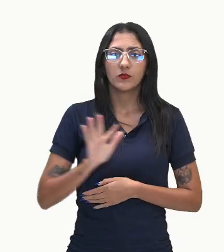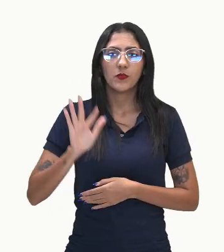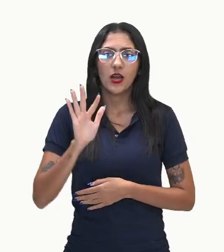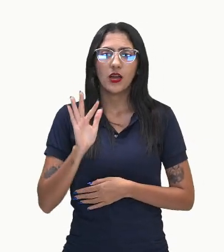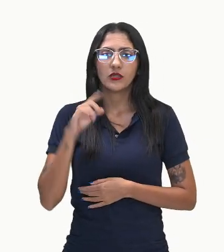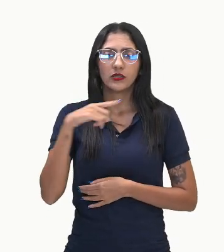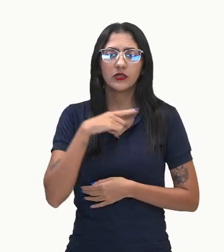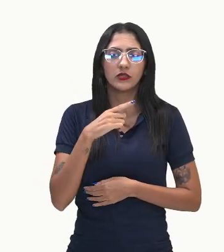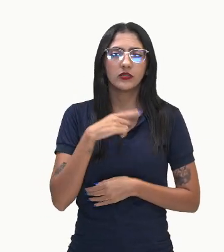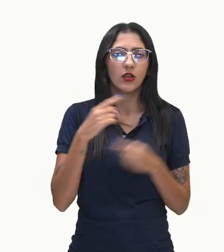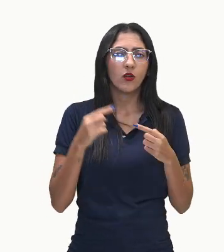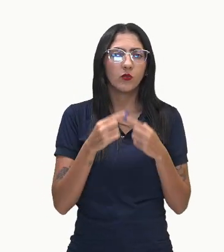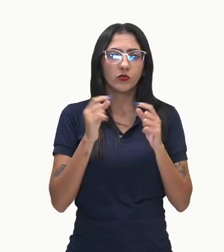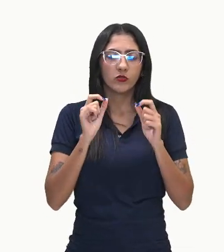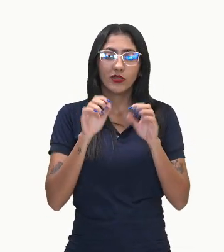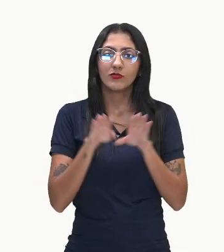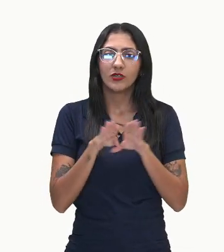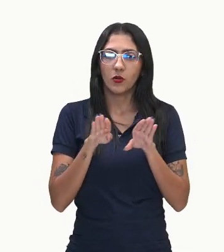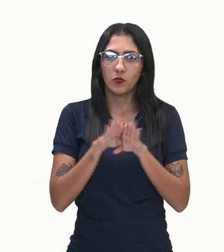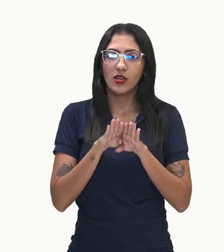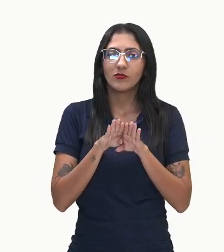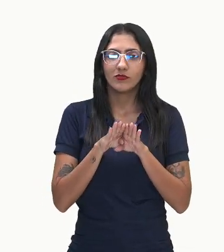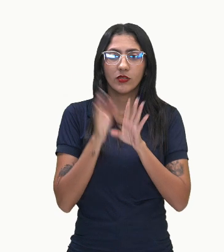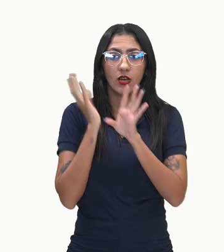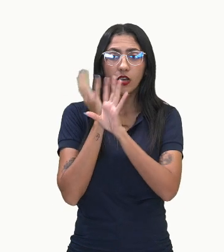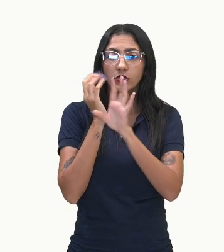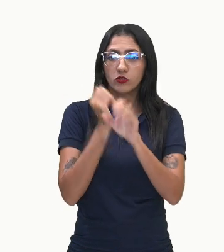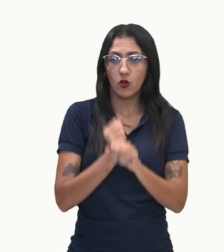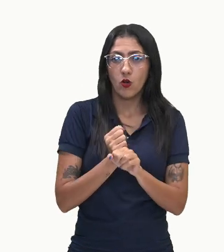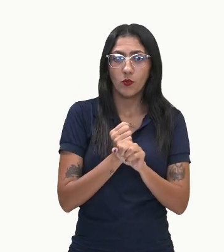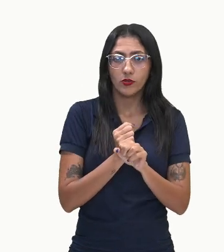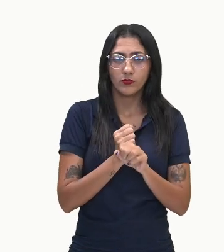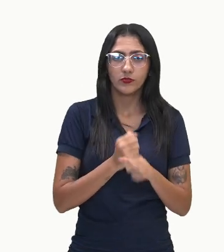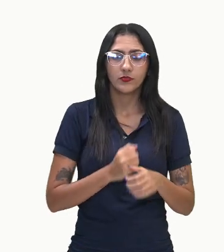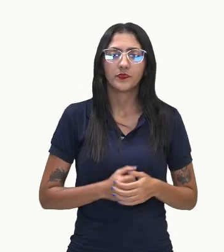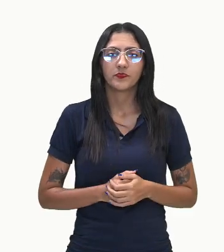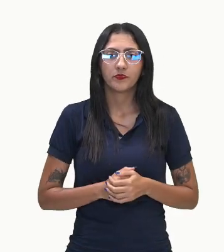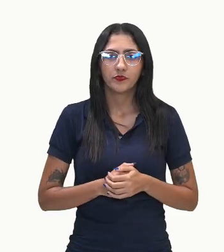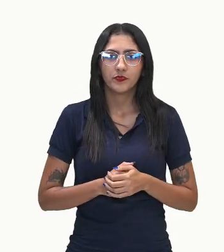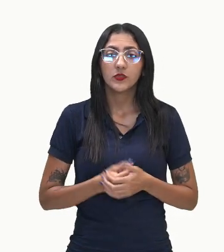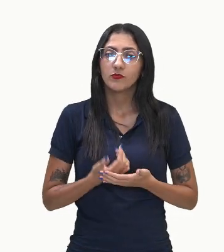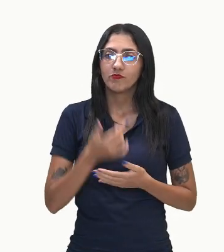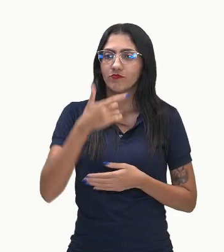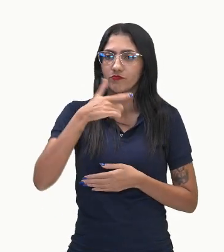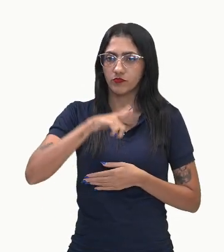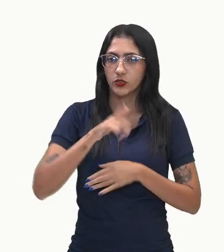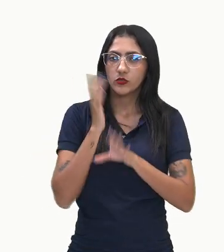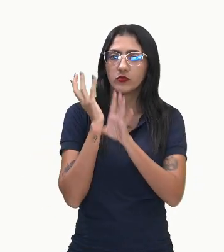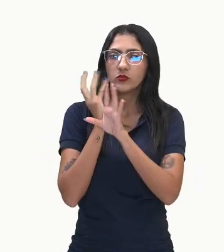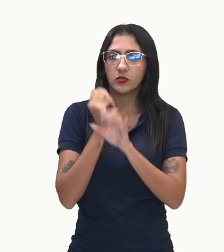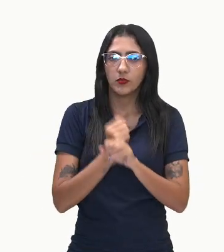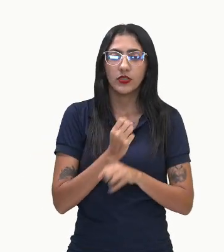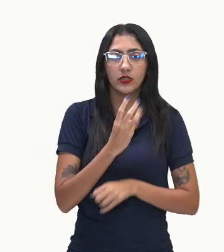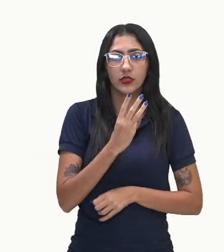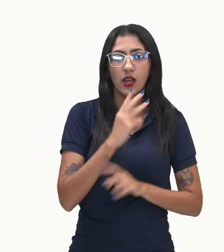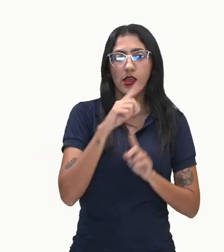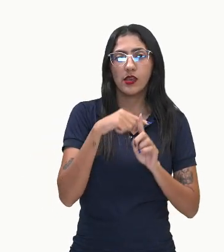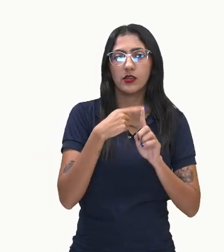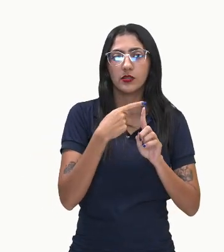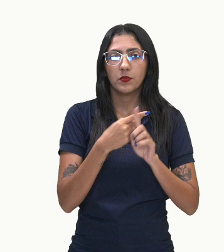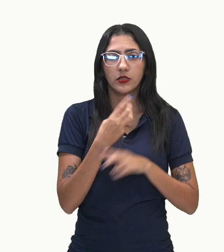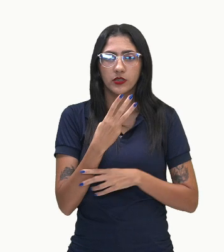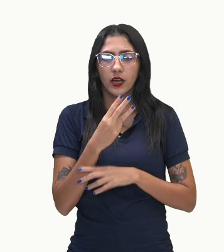ele também será a soma dos lados. Então, logo, ficará 3 mais